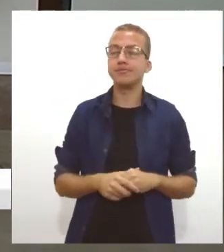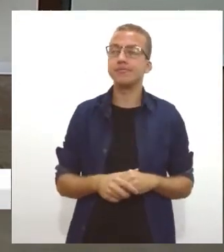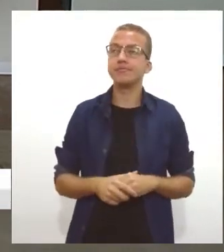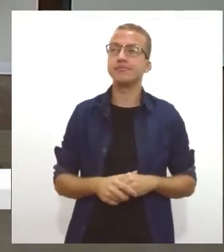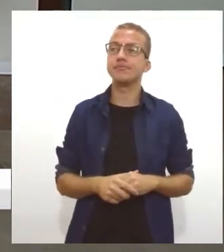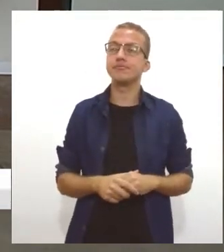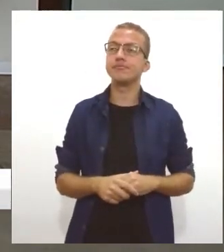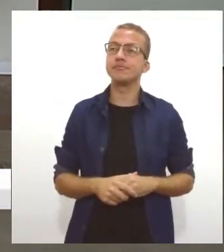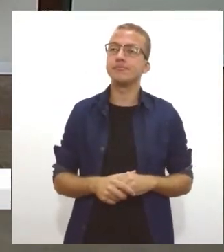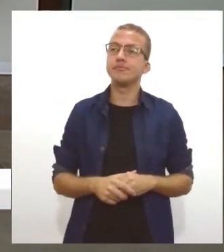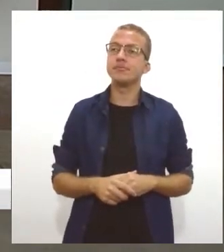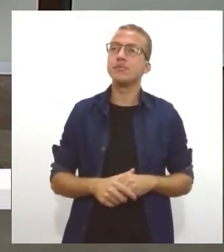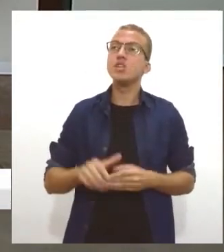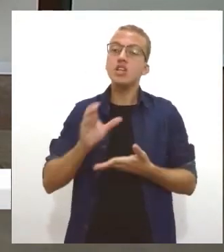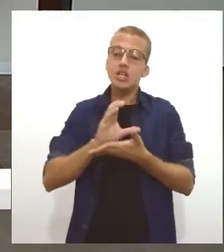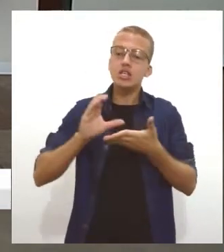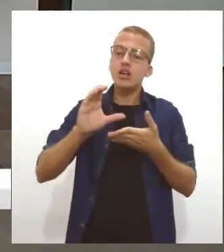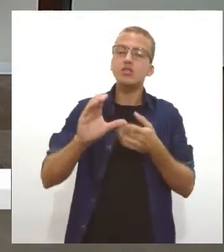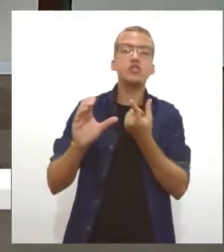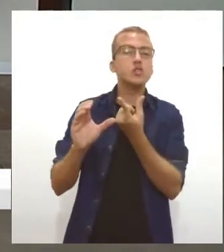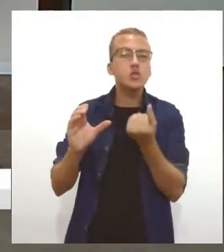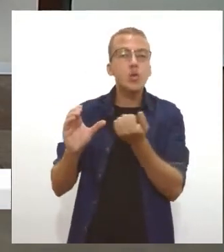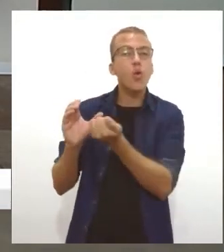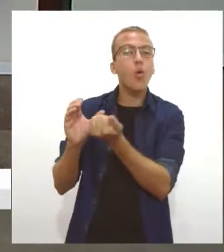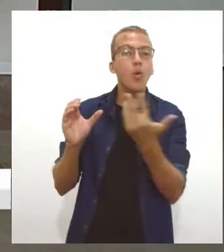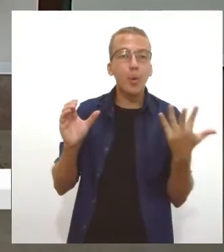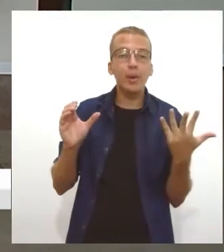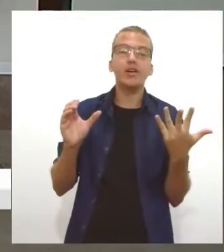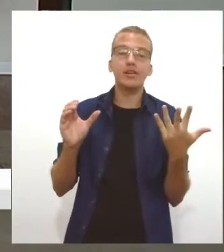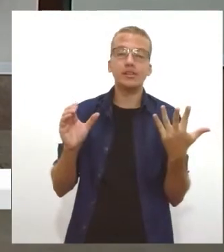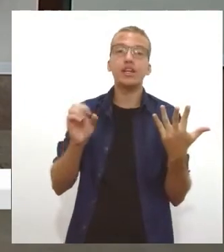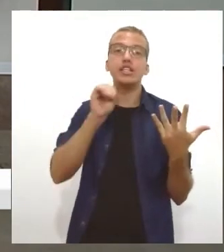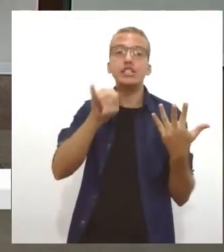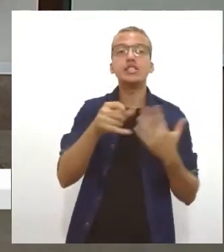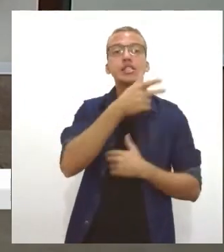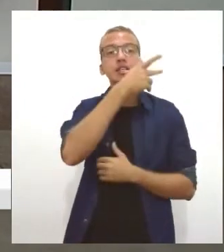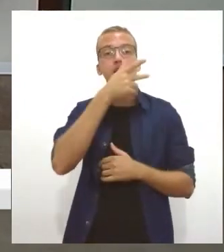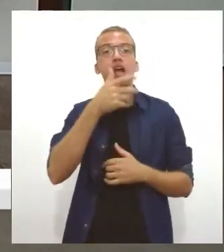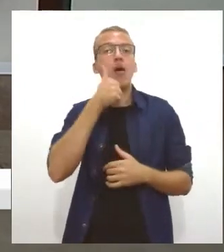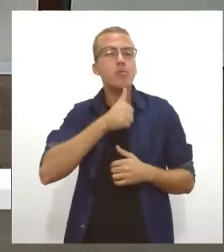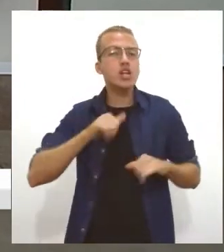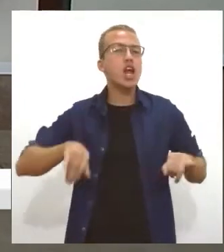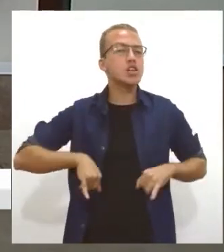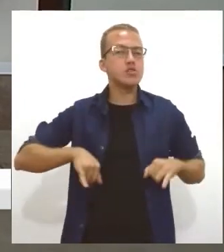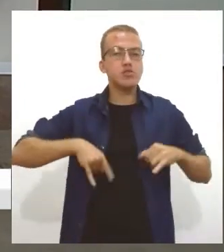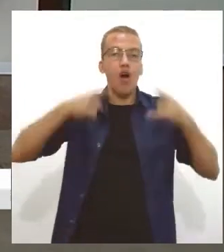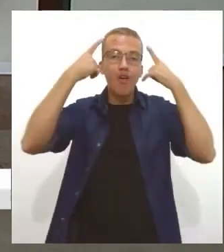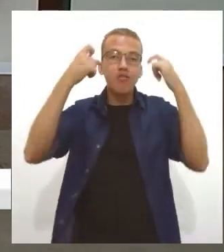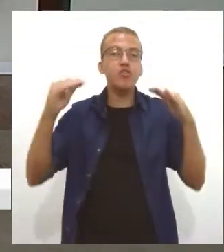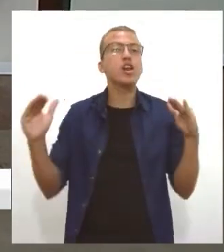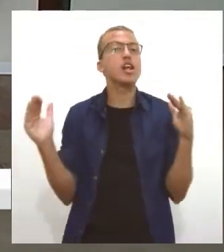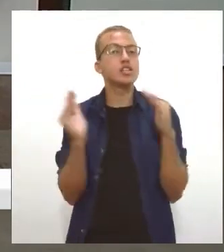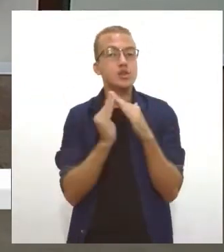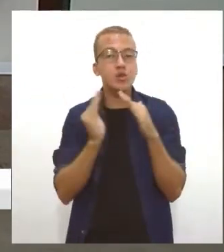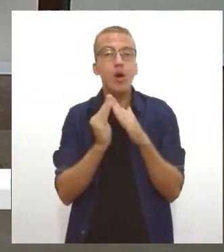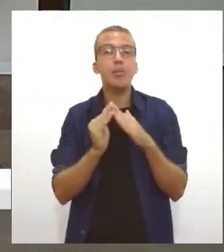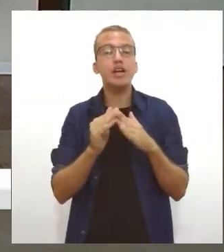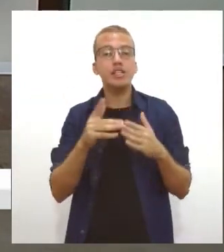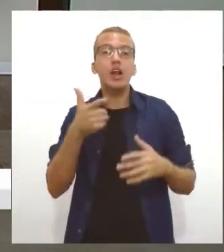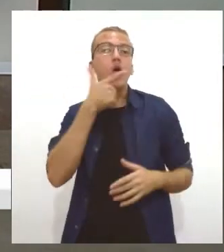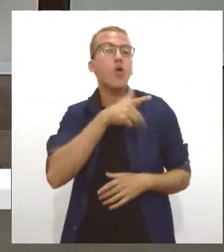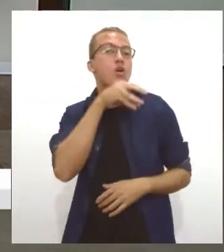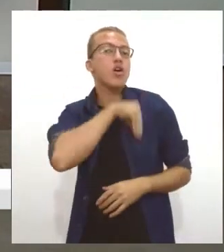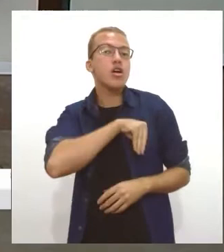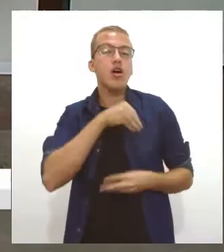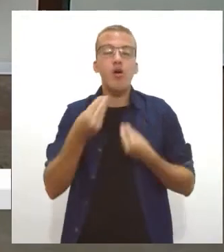Quanto que é esse auxílio e o que é que precisa ser feito para que a mulher, quais são os critérios para que ela tenha acesso, Mário César? Pronto,